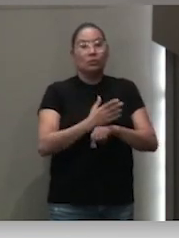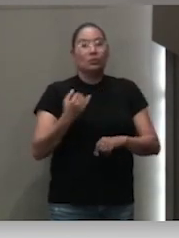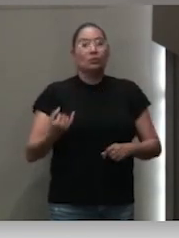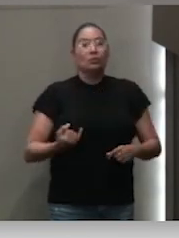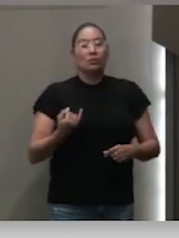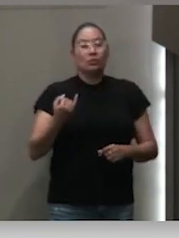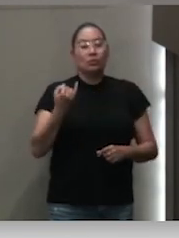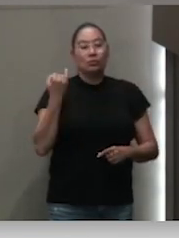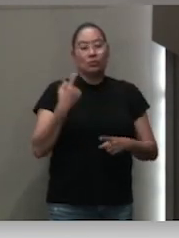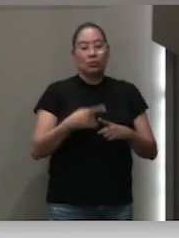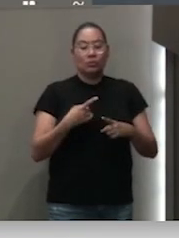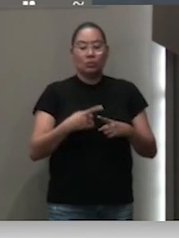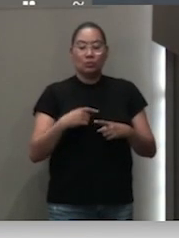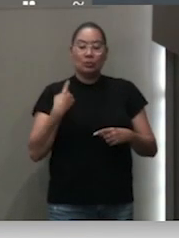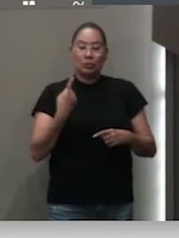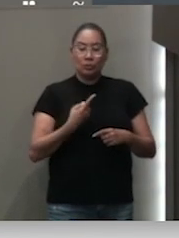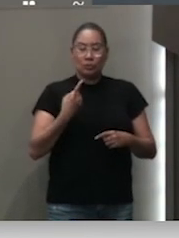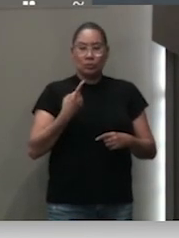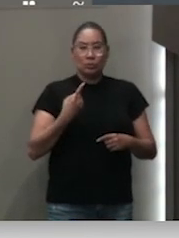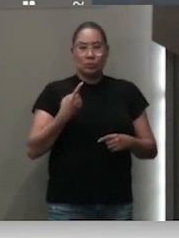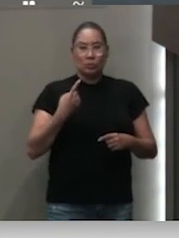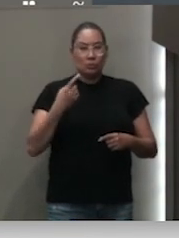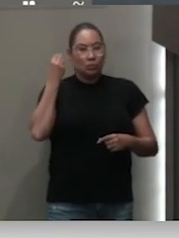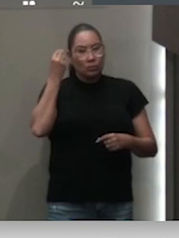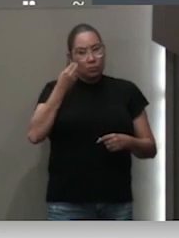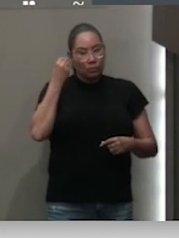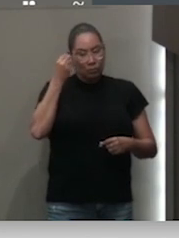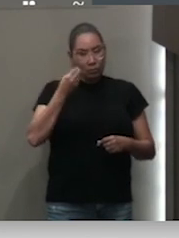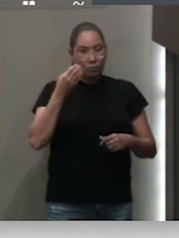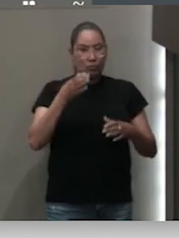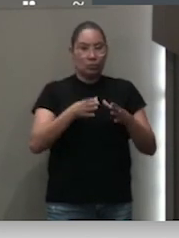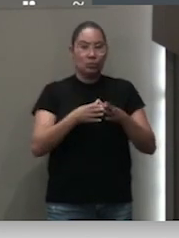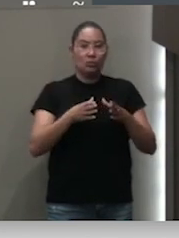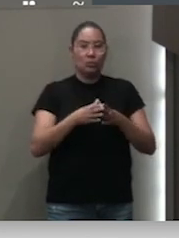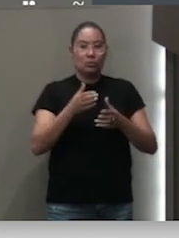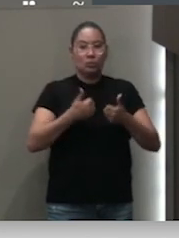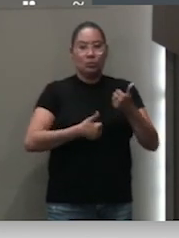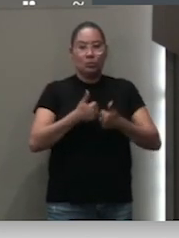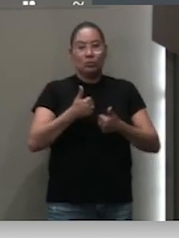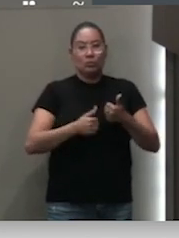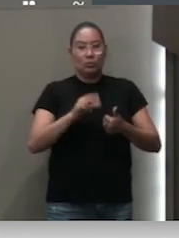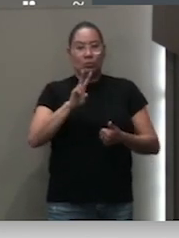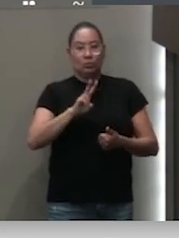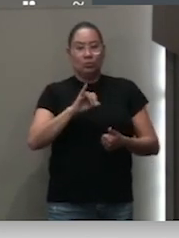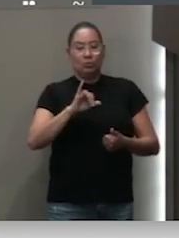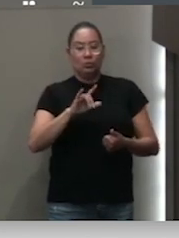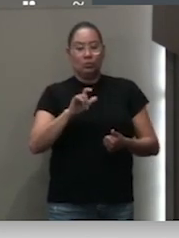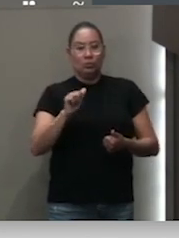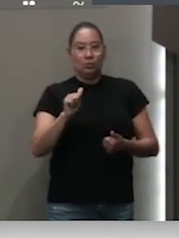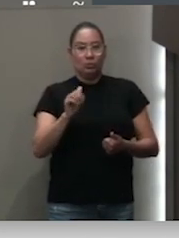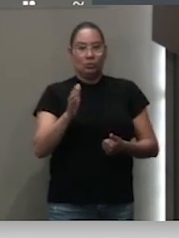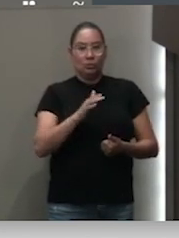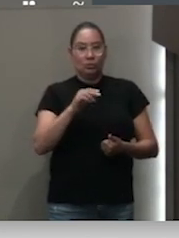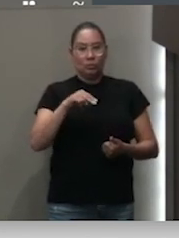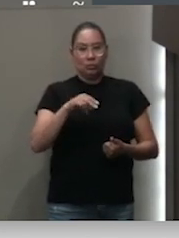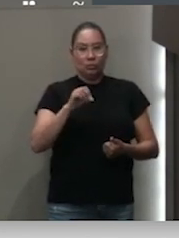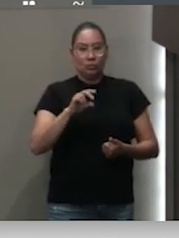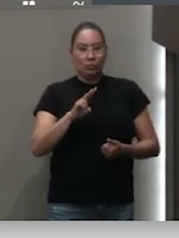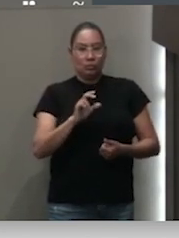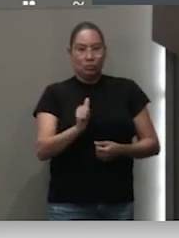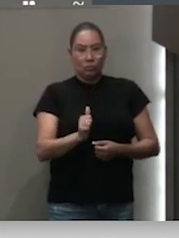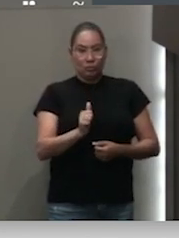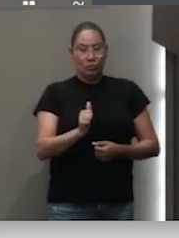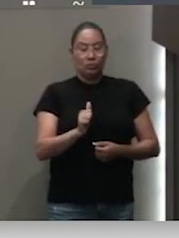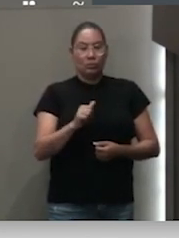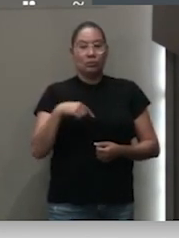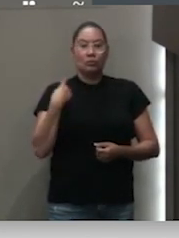vista a nossa experiência junto ao Vila Nova e na condução de projetos pela lei incentivo propusemos algumas mudanças que foram acolhidas e que